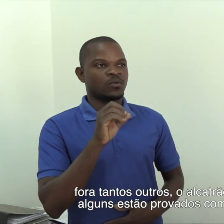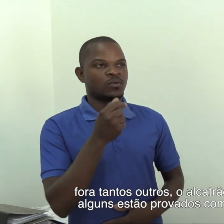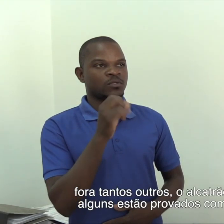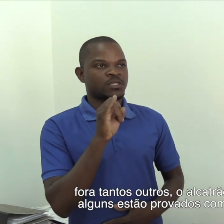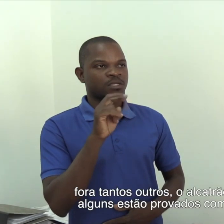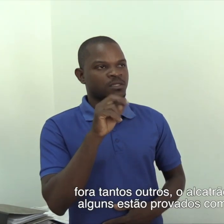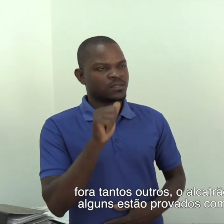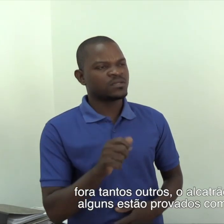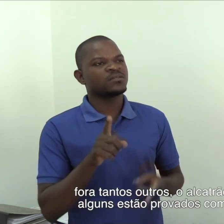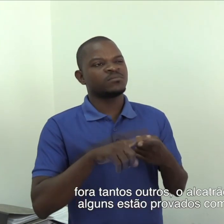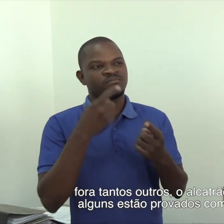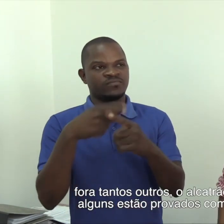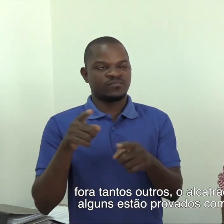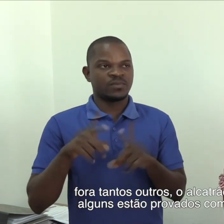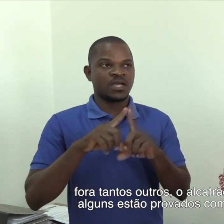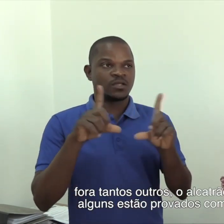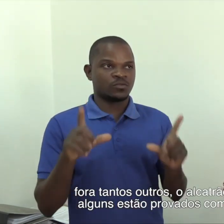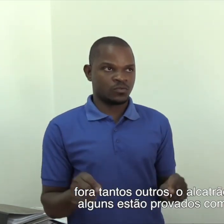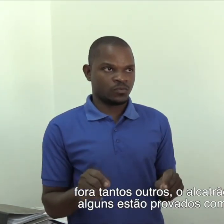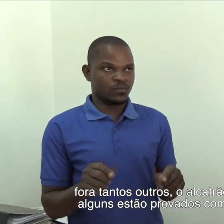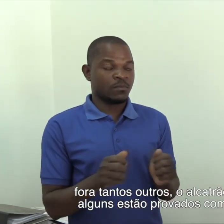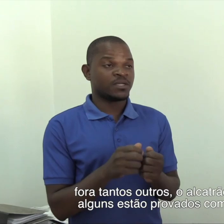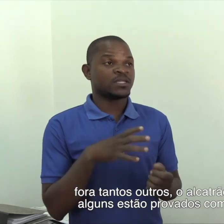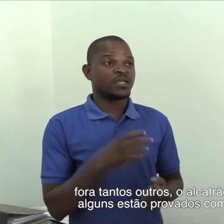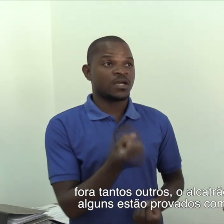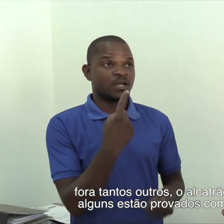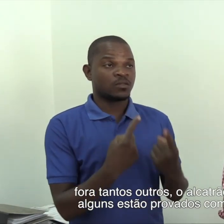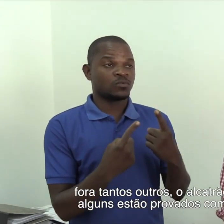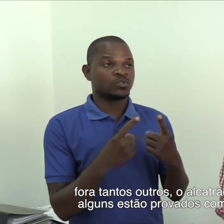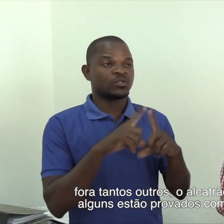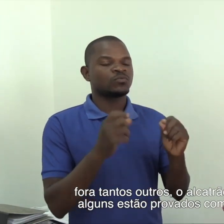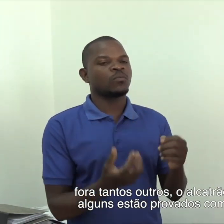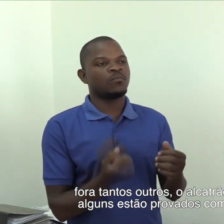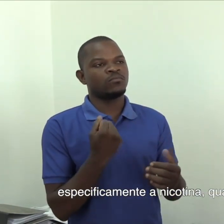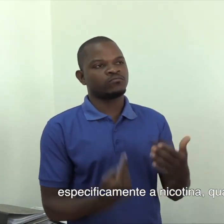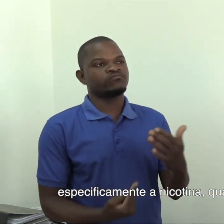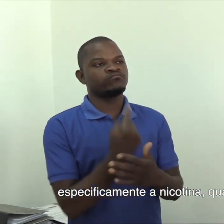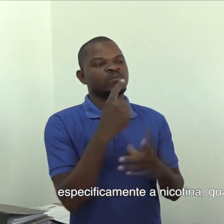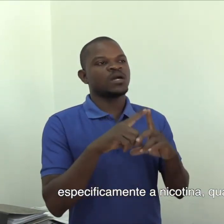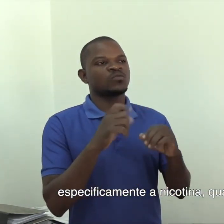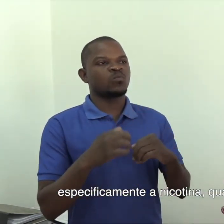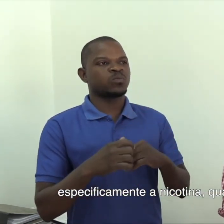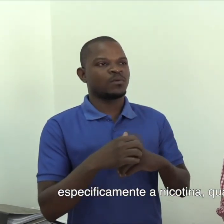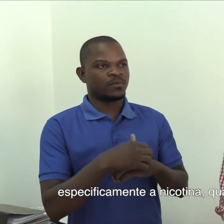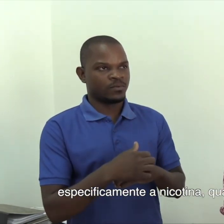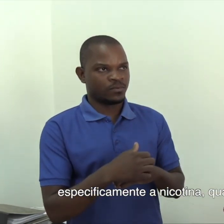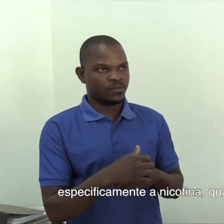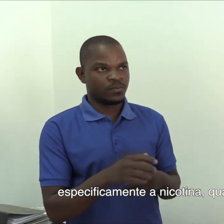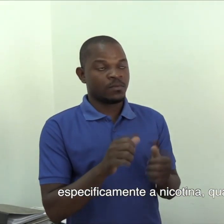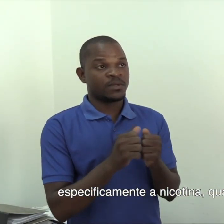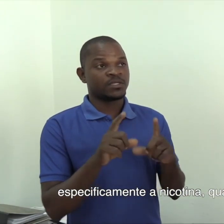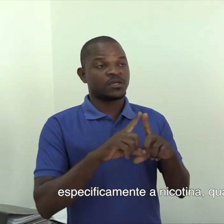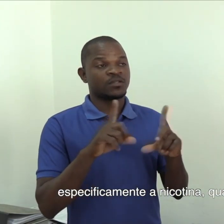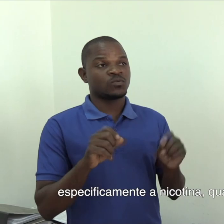alcatrão a nicotina e alguns deles já está provado que são cancerígenos. Então especificamente a nicotina